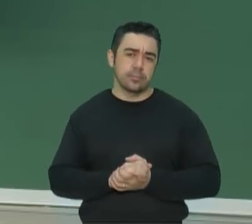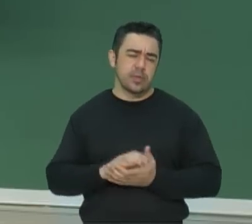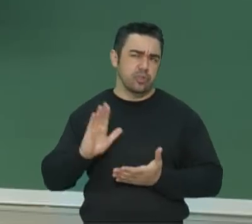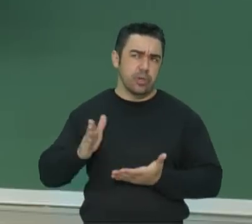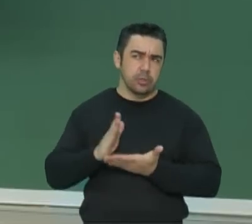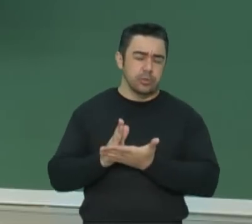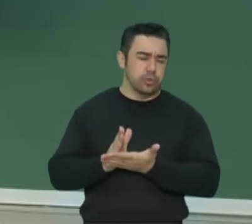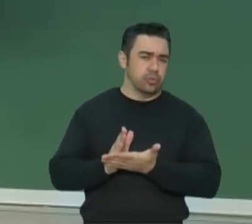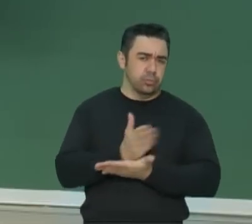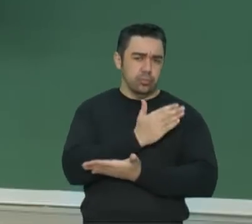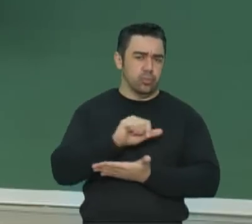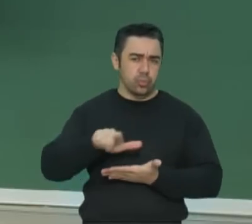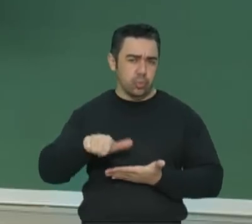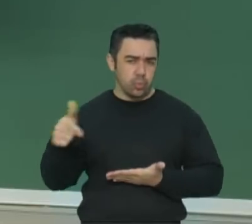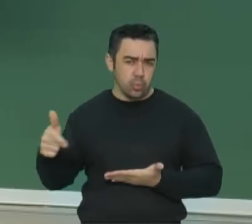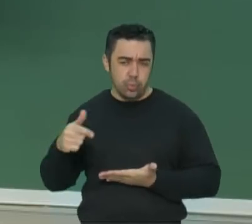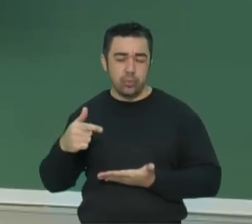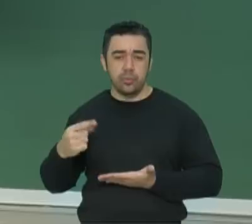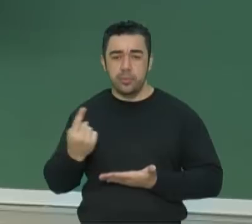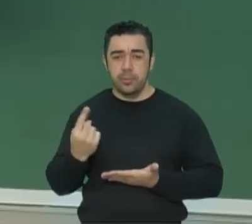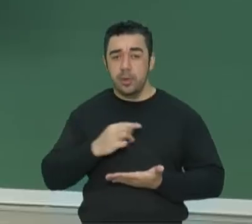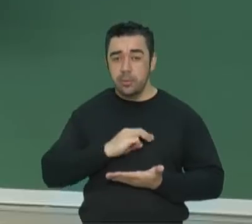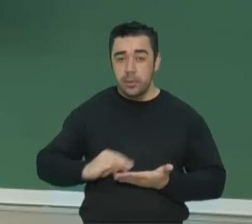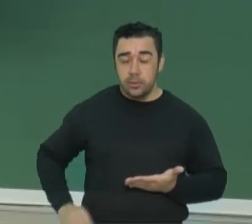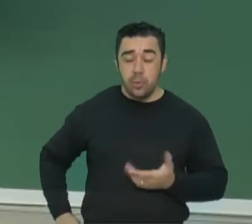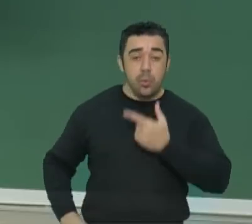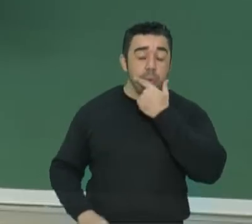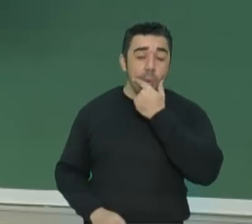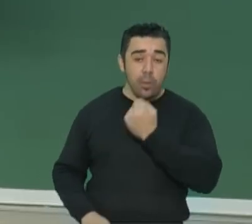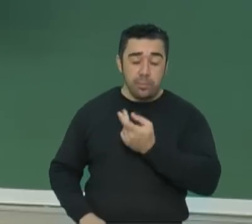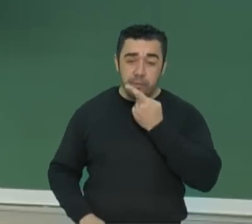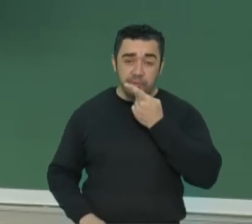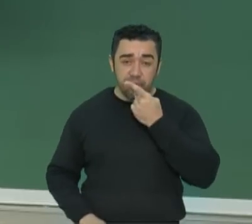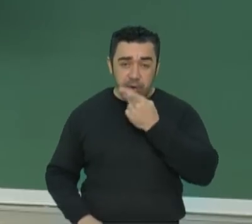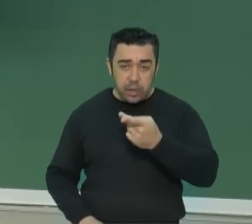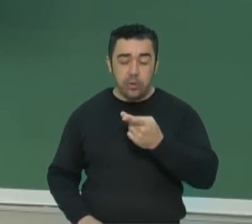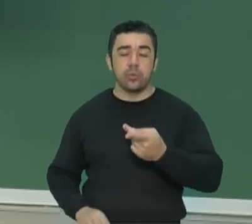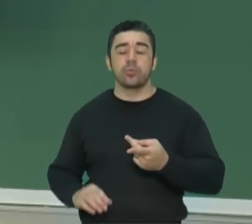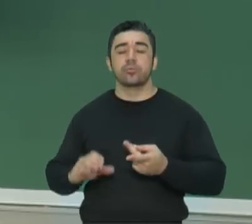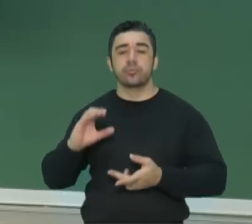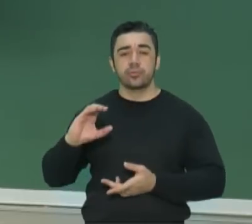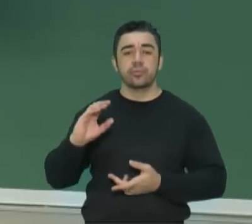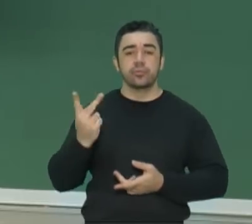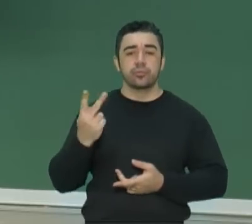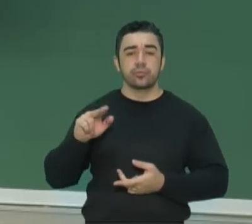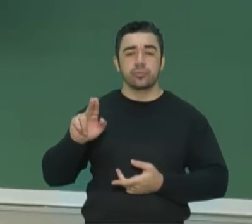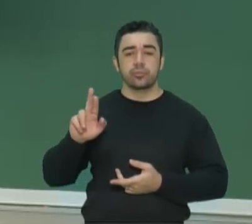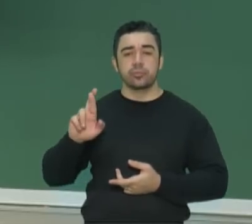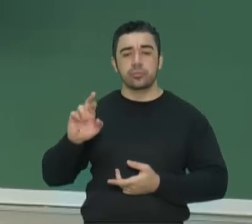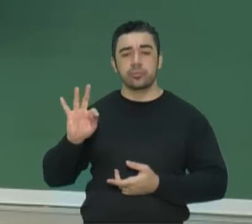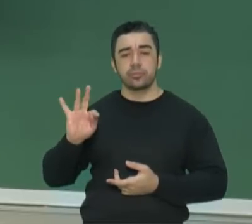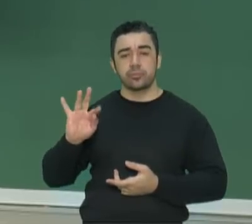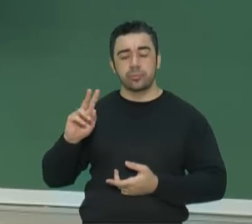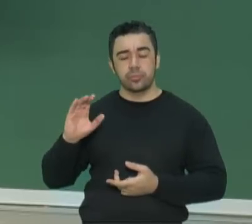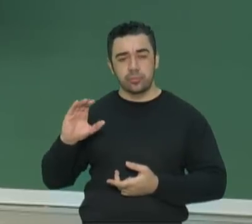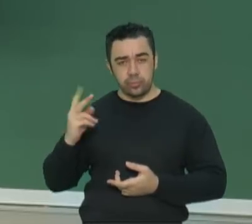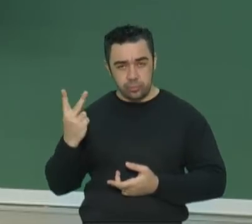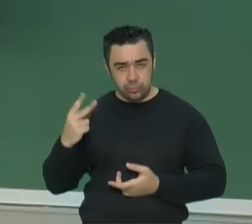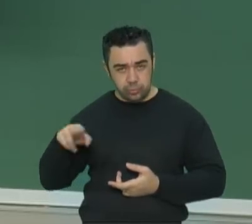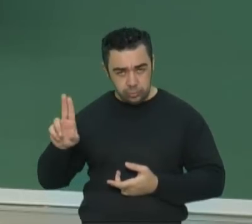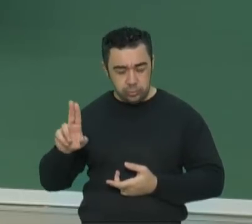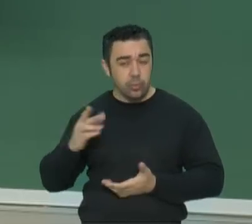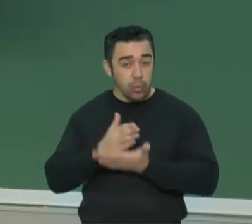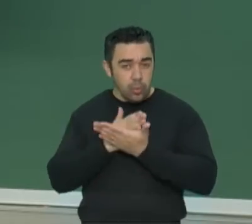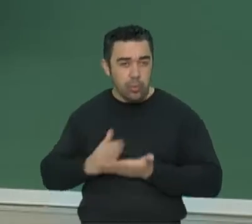Clement Attlee, quando a Guerra Fria começou, mas uma declaração do Churchill foi vista como o pontapé inicial para a Guerra Fria.